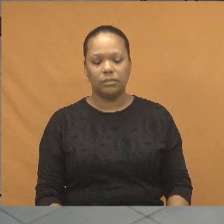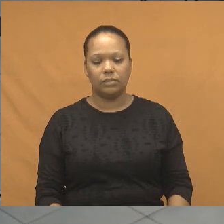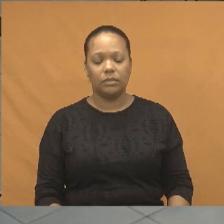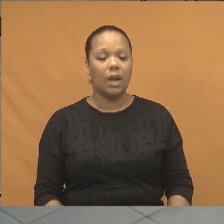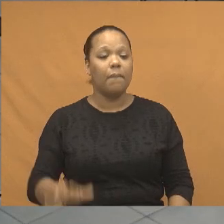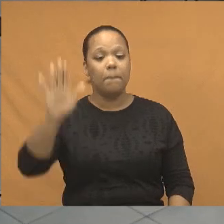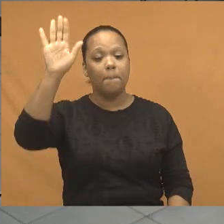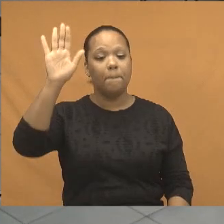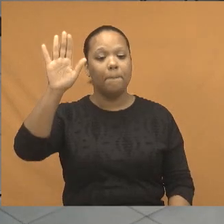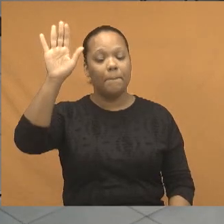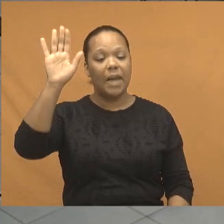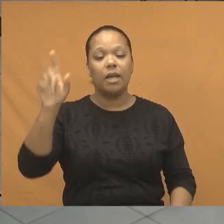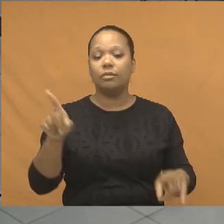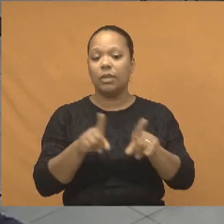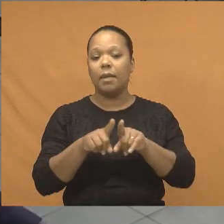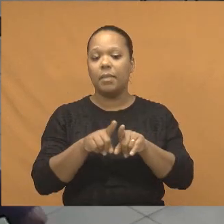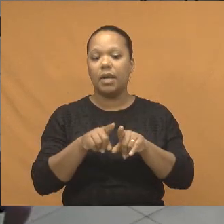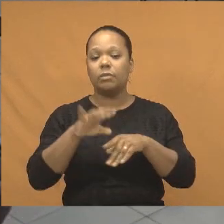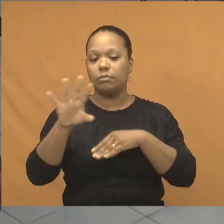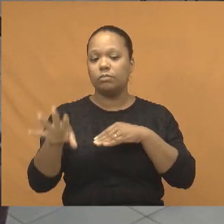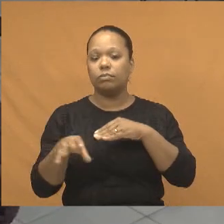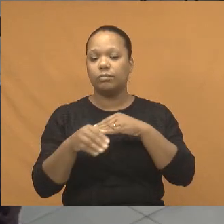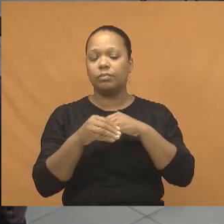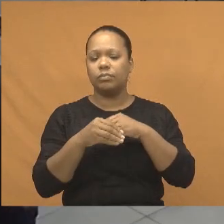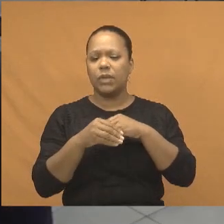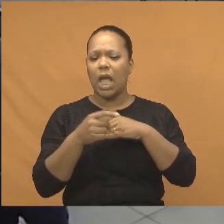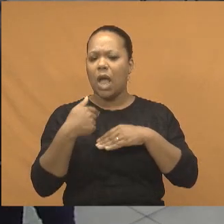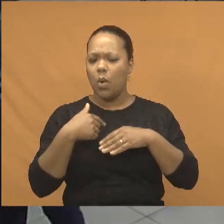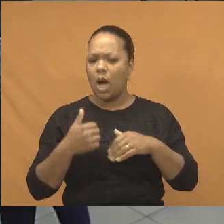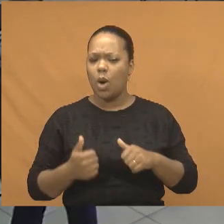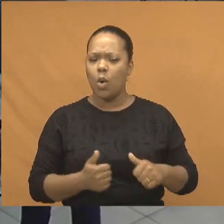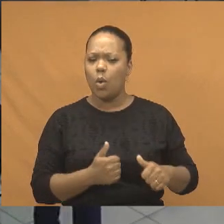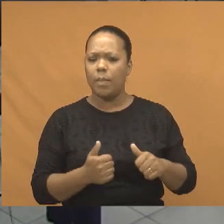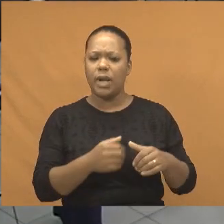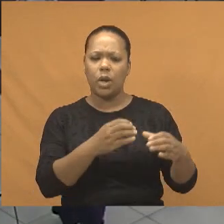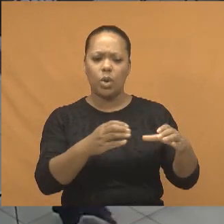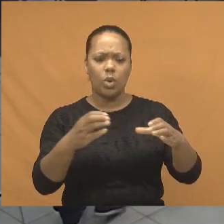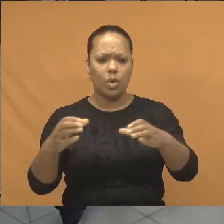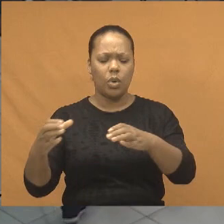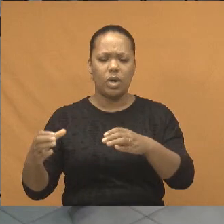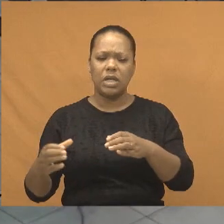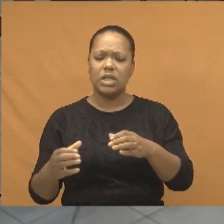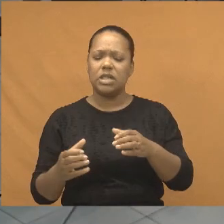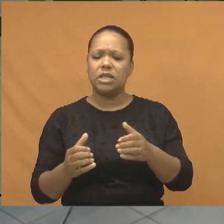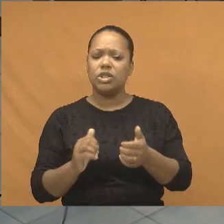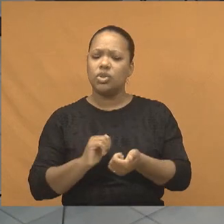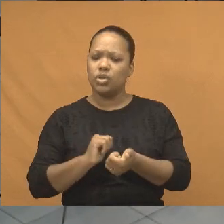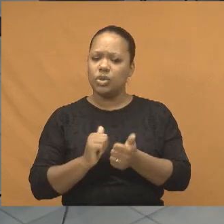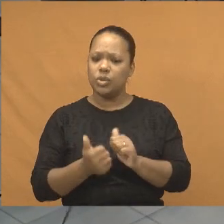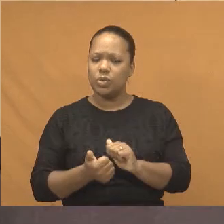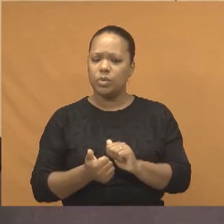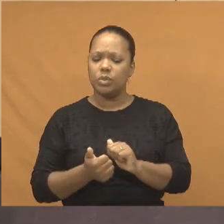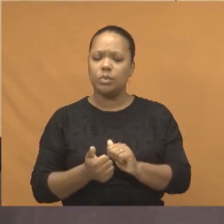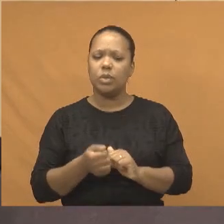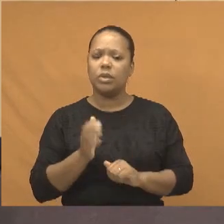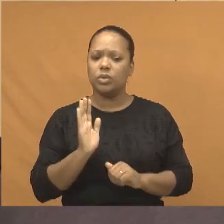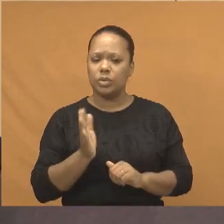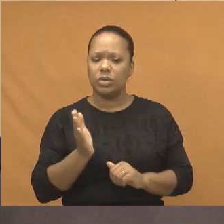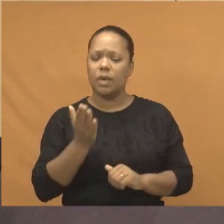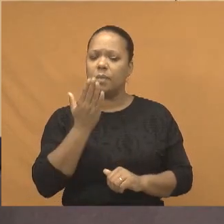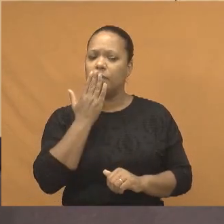Senhor presidente, quero colaborar também. Eu tenho acompanhado várias áreas aí de esporte, nós temos feito vários